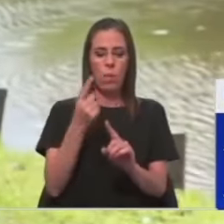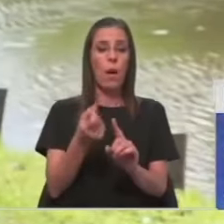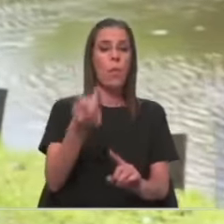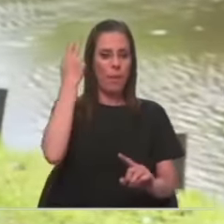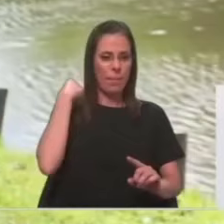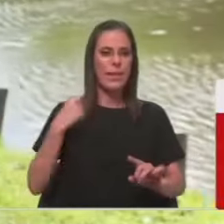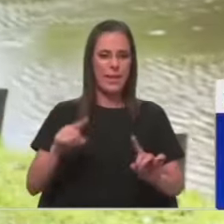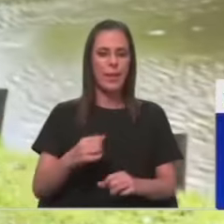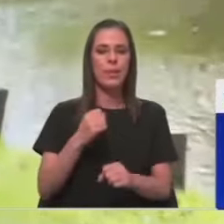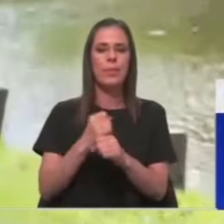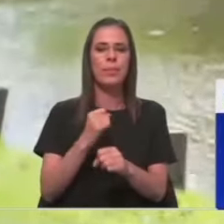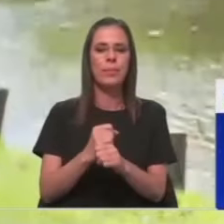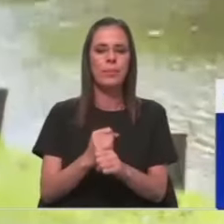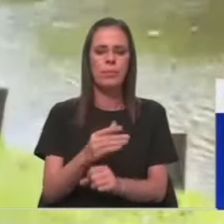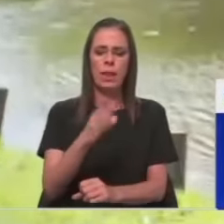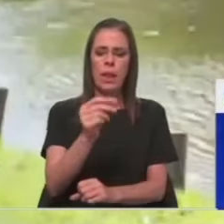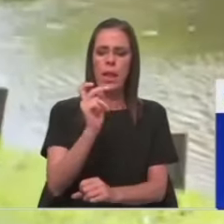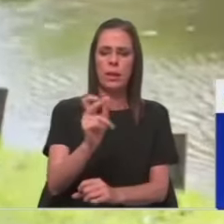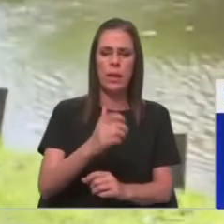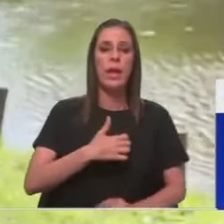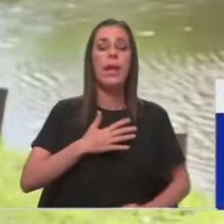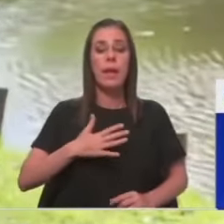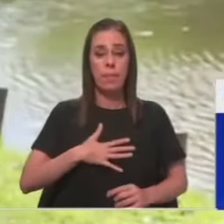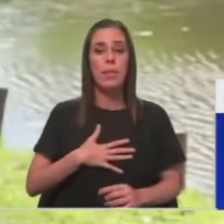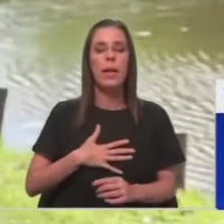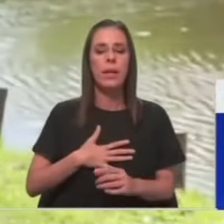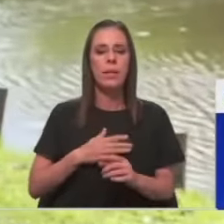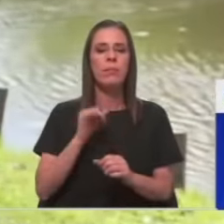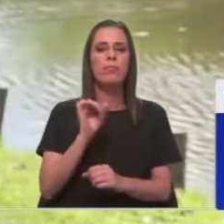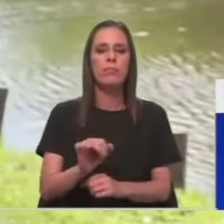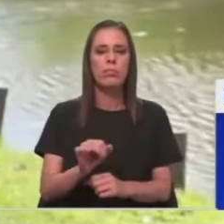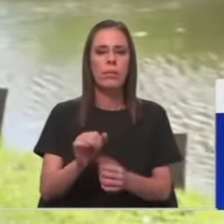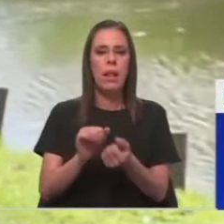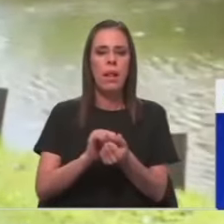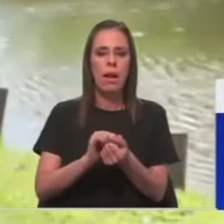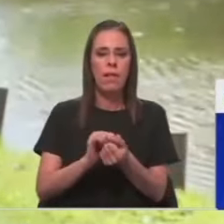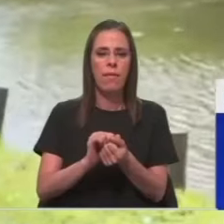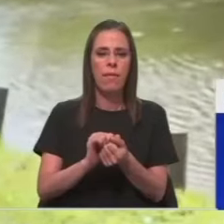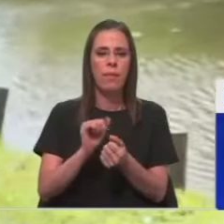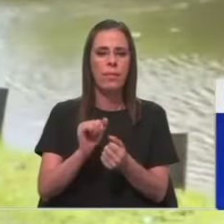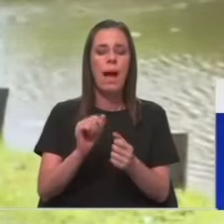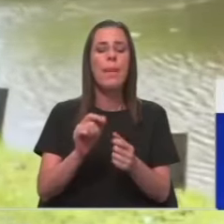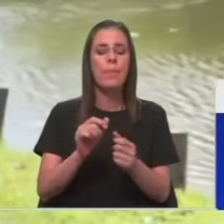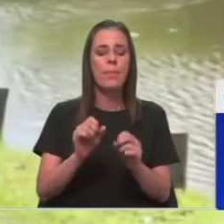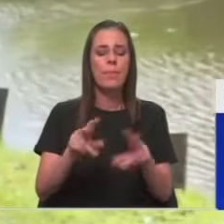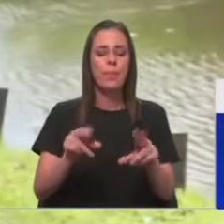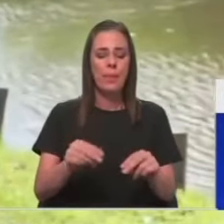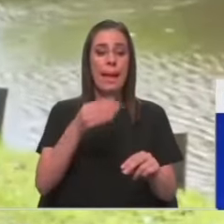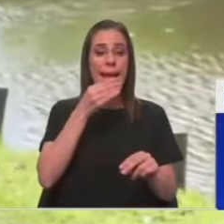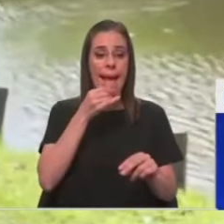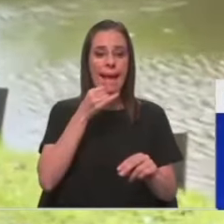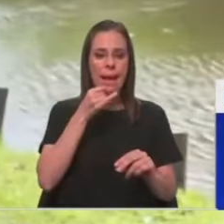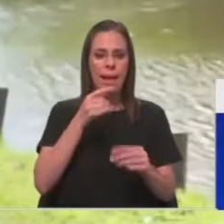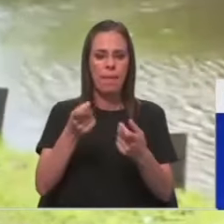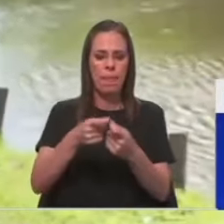passado trabalhou mais de uma década numa empresa que se dedicava à lavagem de Areias em recardães